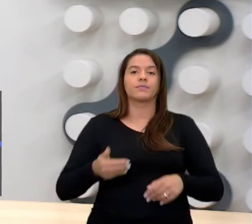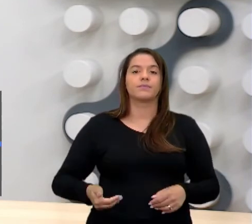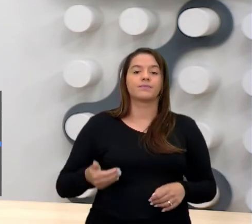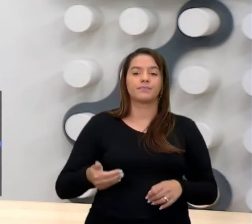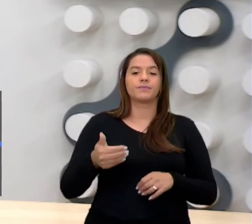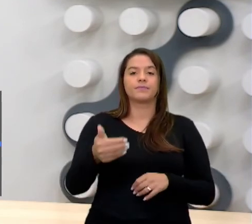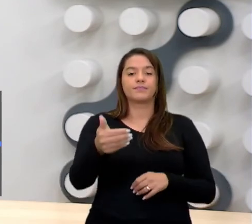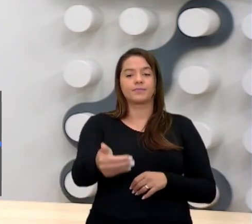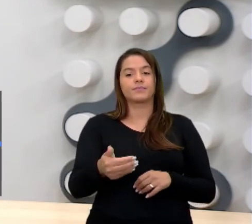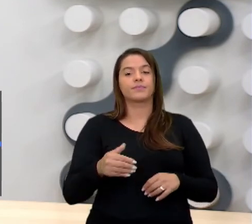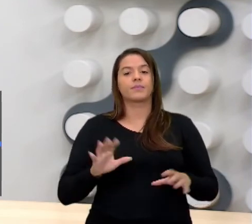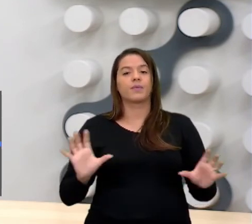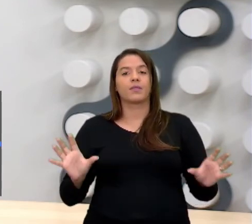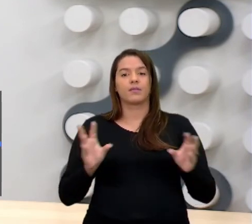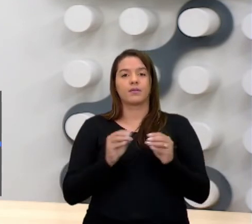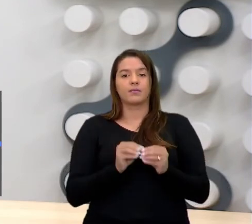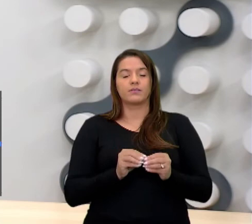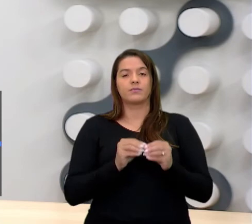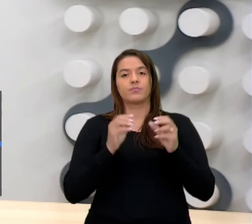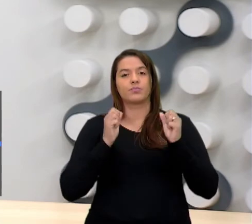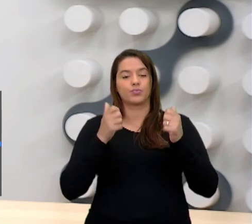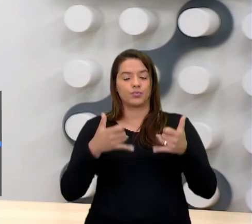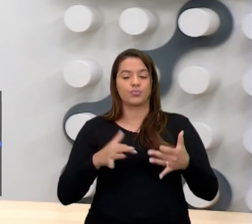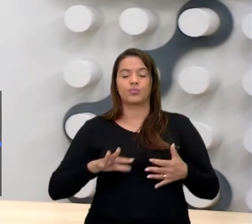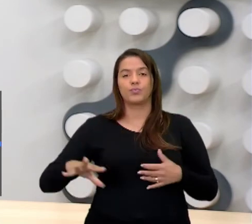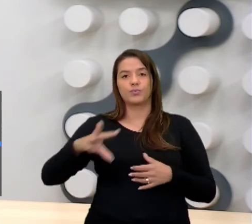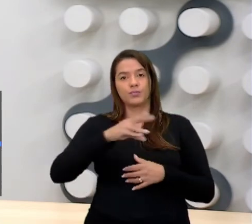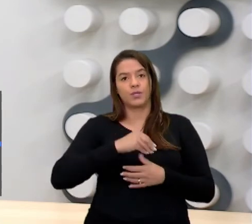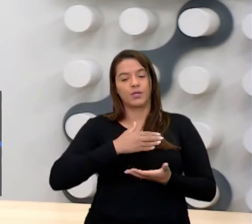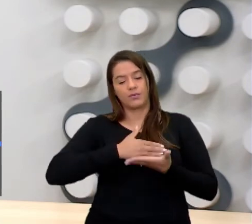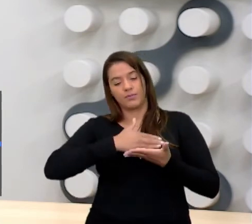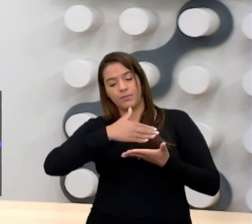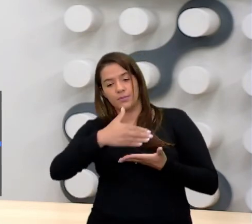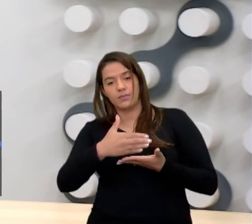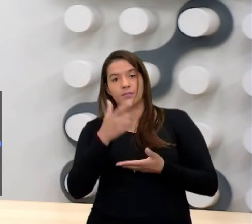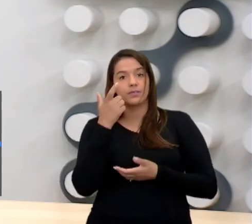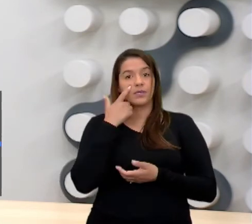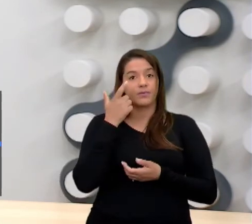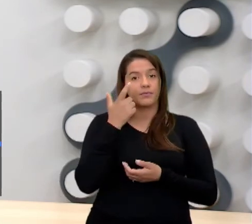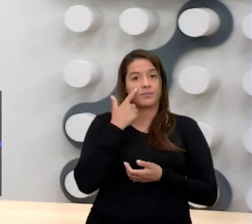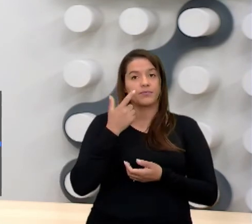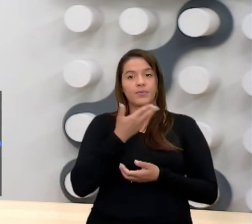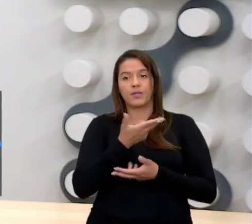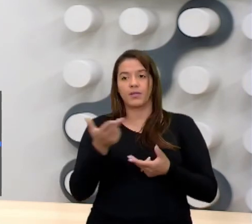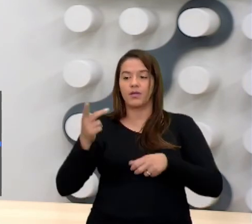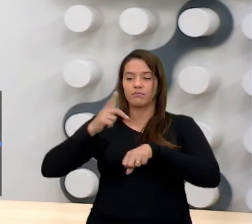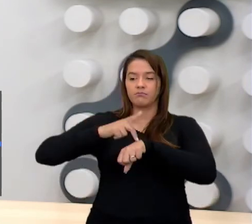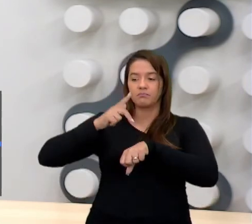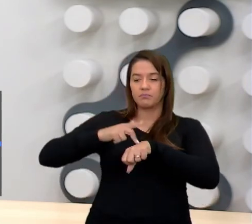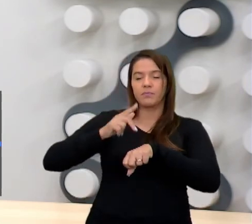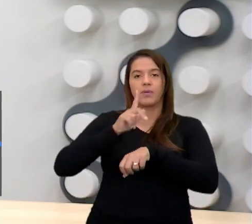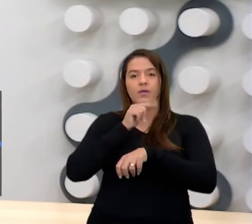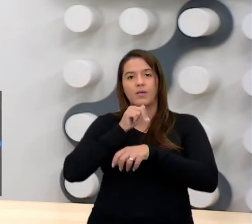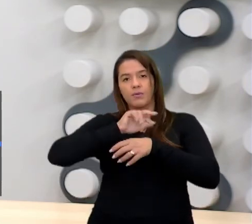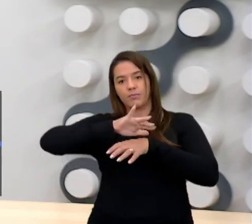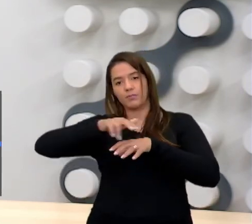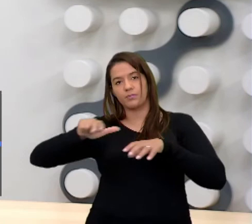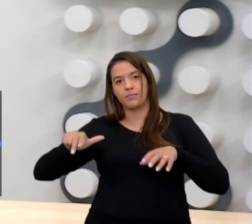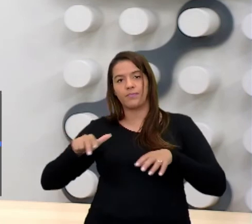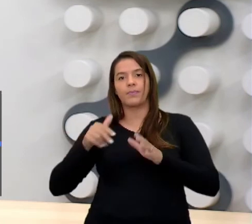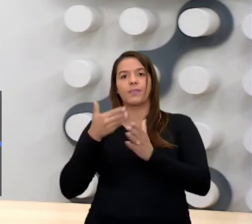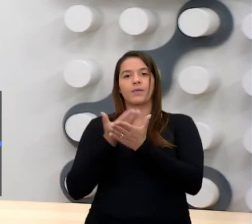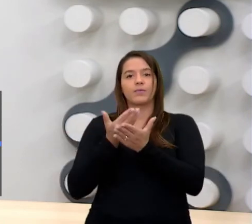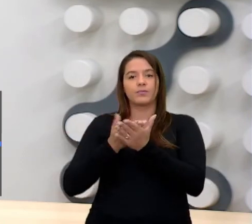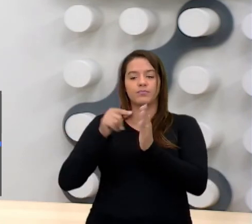né, na sistematização e começar, né, a ver, né, os recursos minerais que nós utilizamos graças a